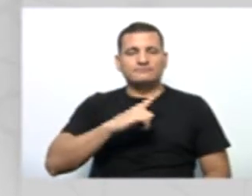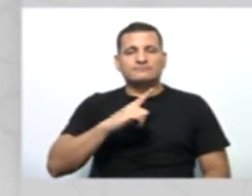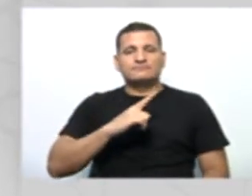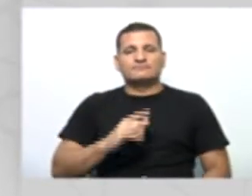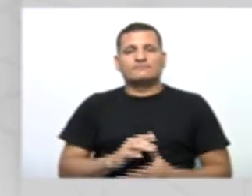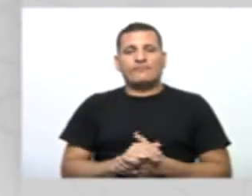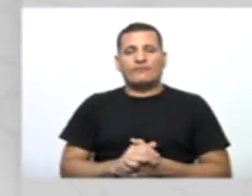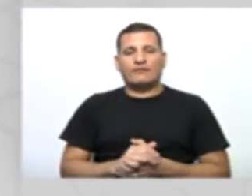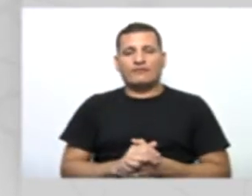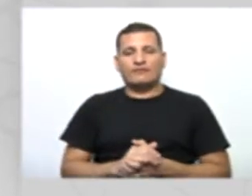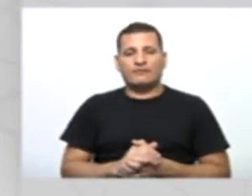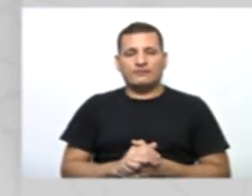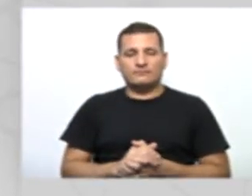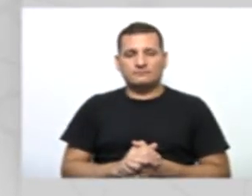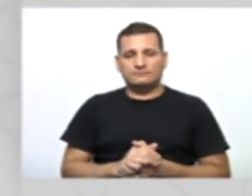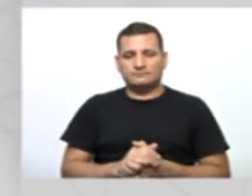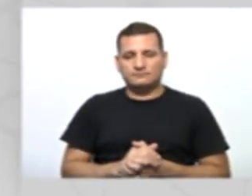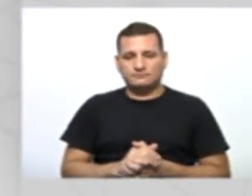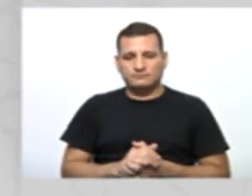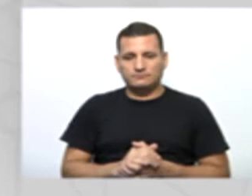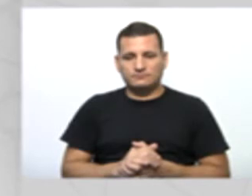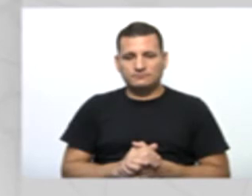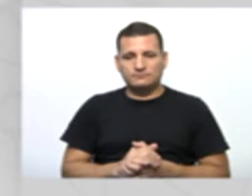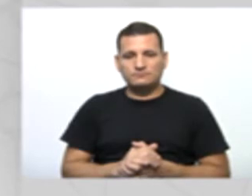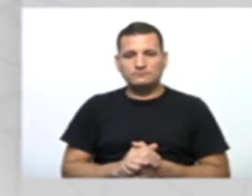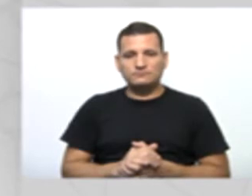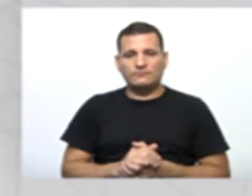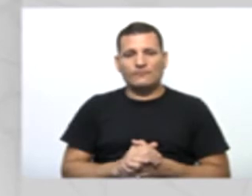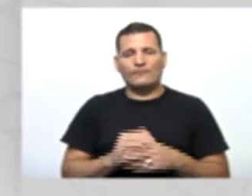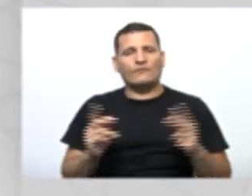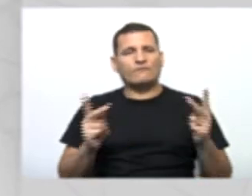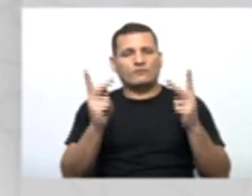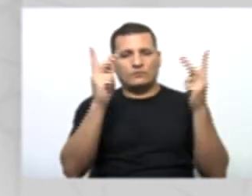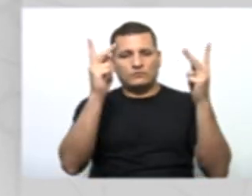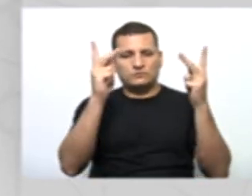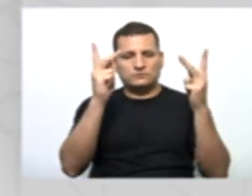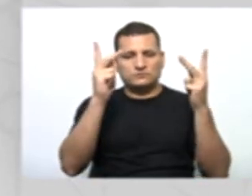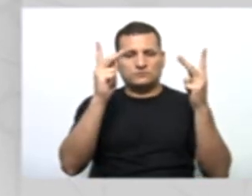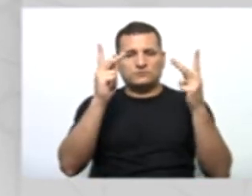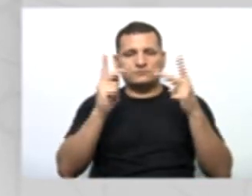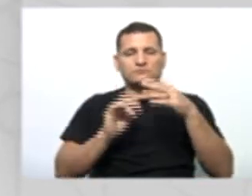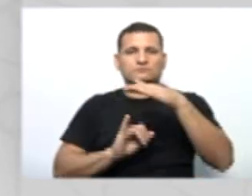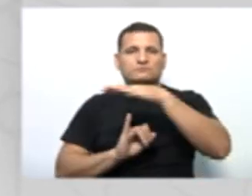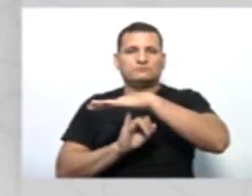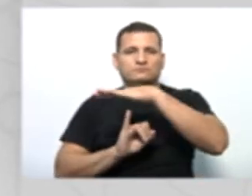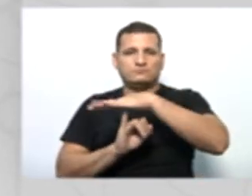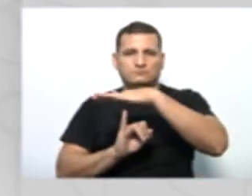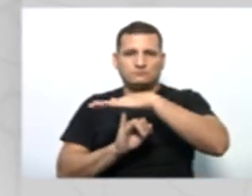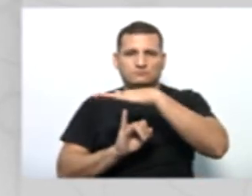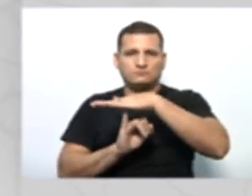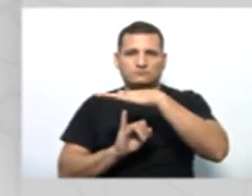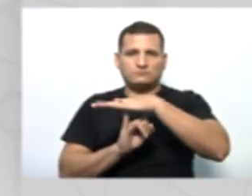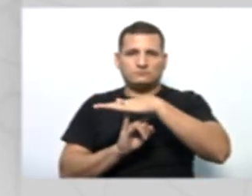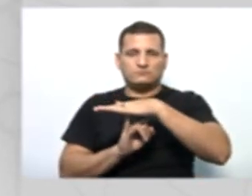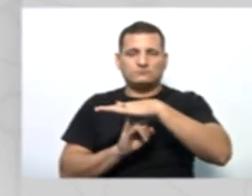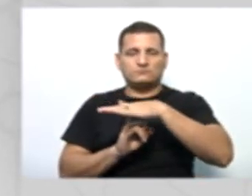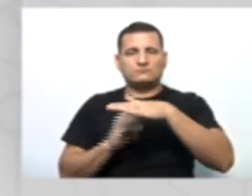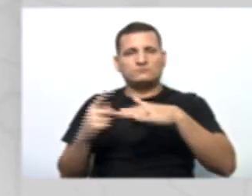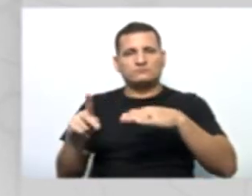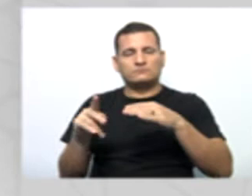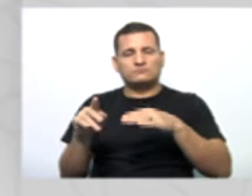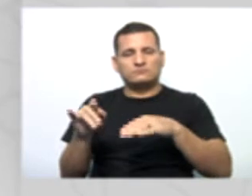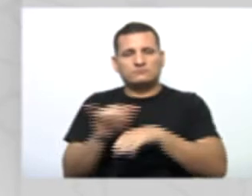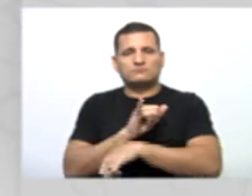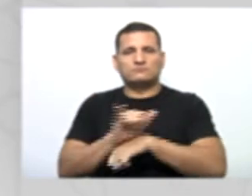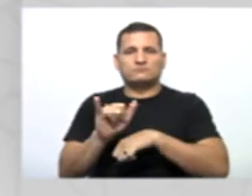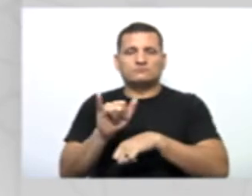que fala sobre os valores da organização na base de seu planejamento estratégico, que é algo que nós